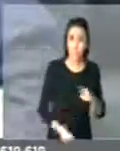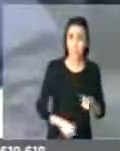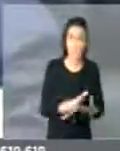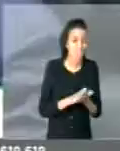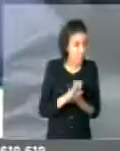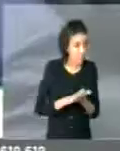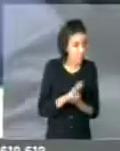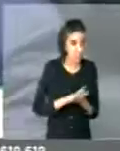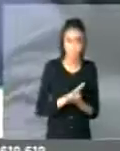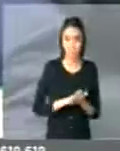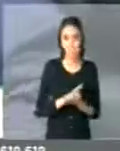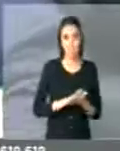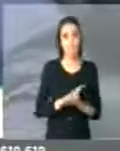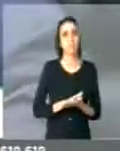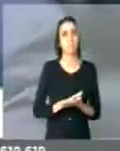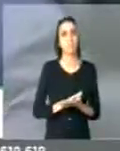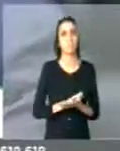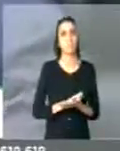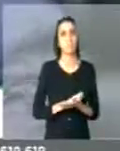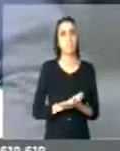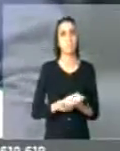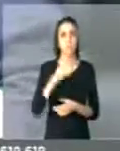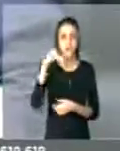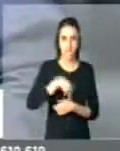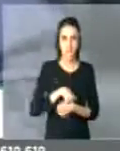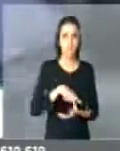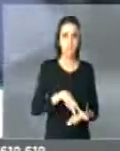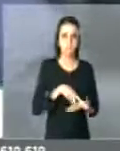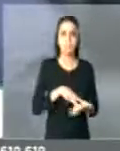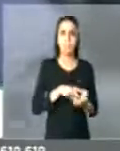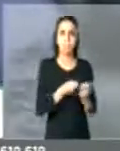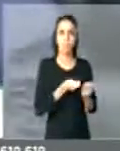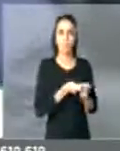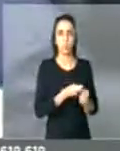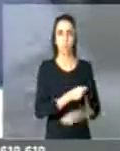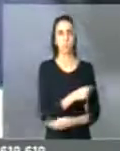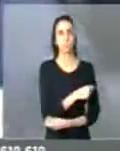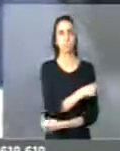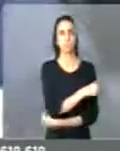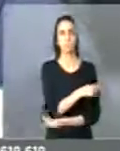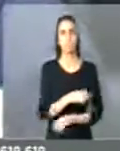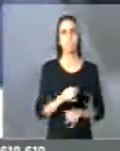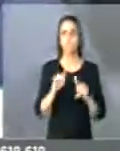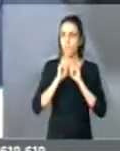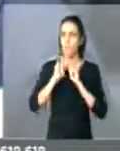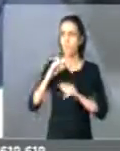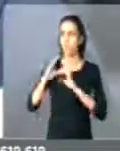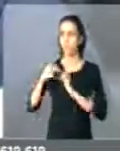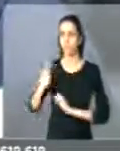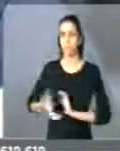O sistema é o mesmo, mas Brasília mantém ainda controle sobre o sistema, que conste nos anais da casa e na